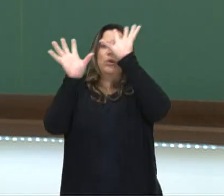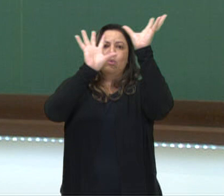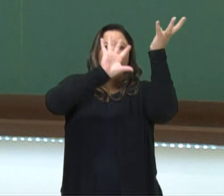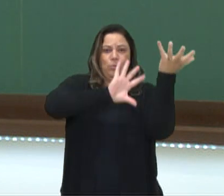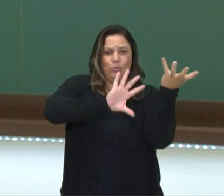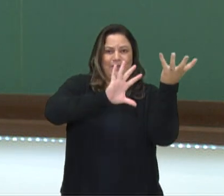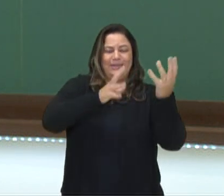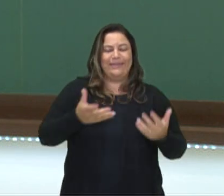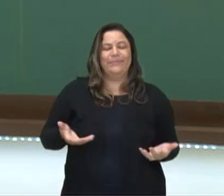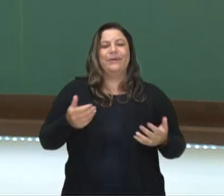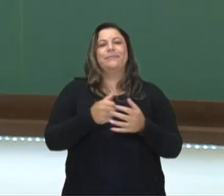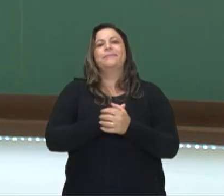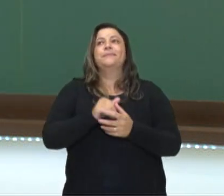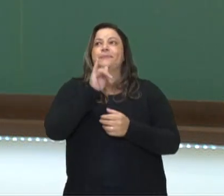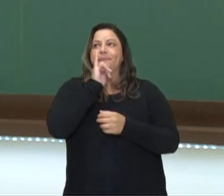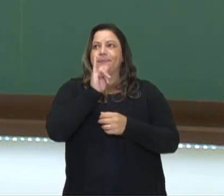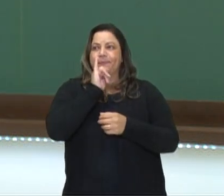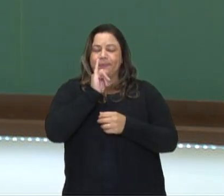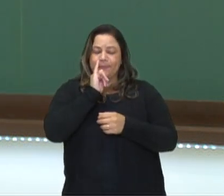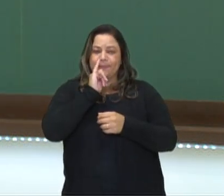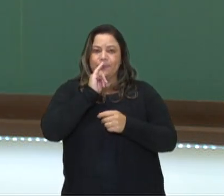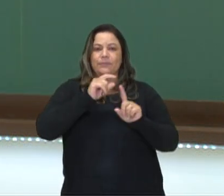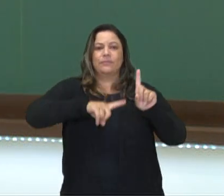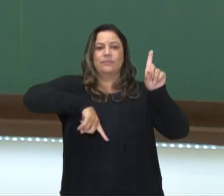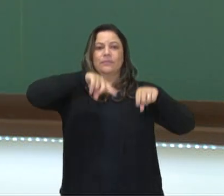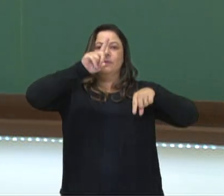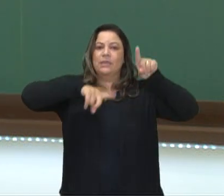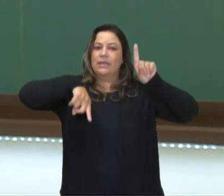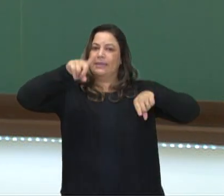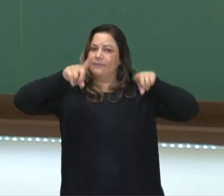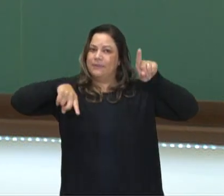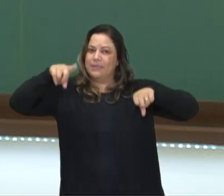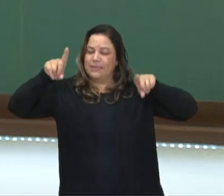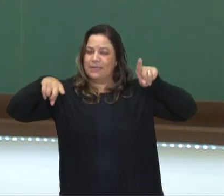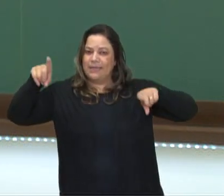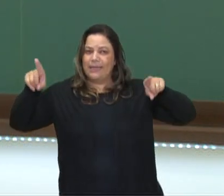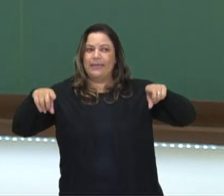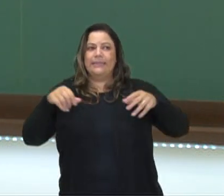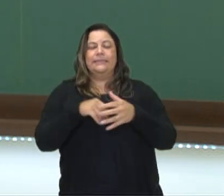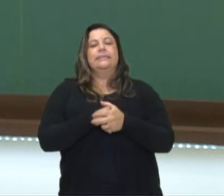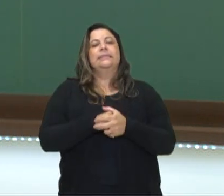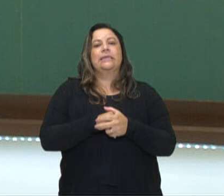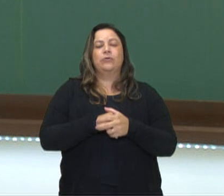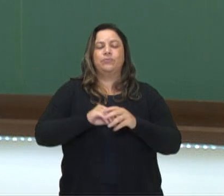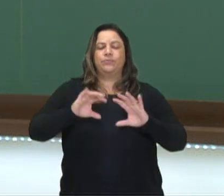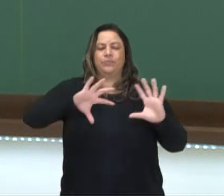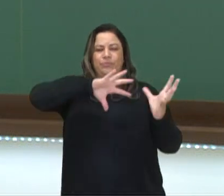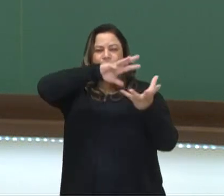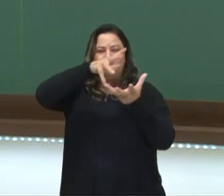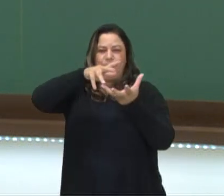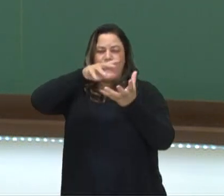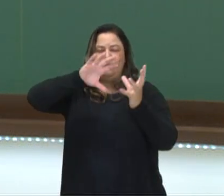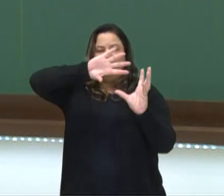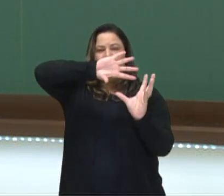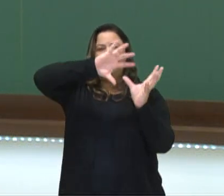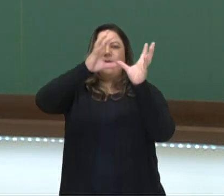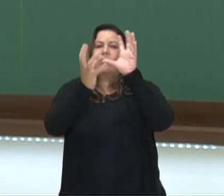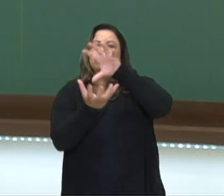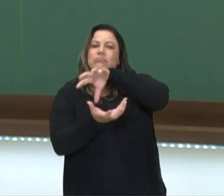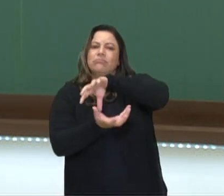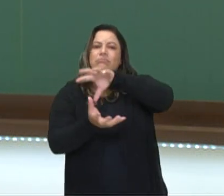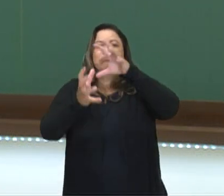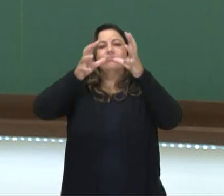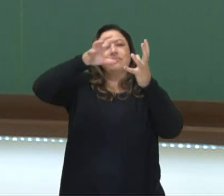por exemplo, a variação da órbita terrestre, a variação da inclinação do